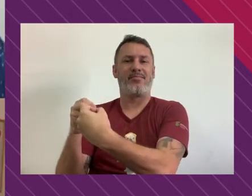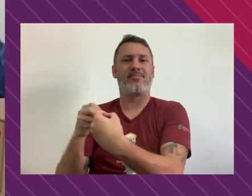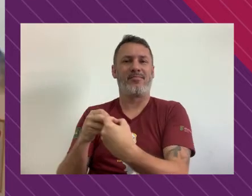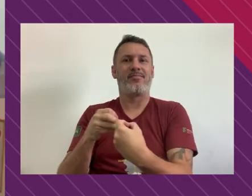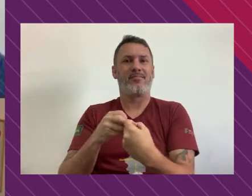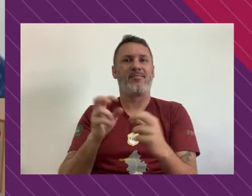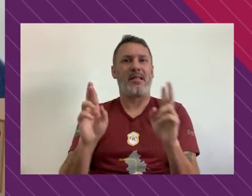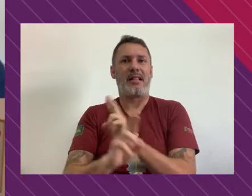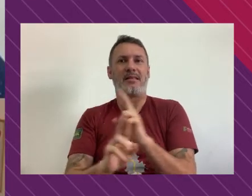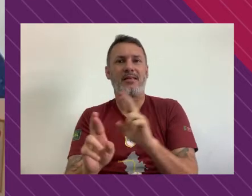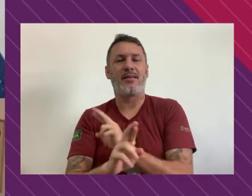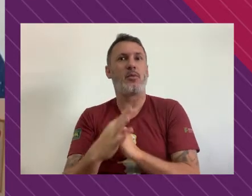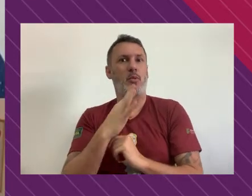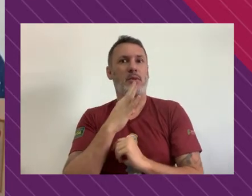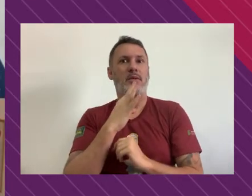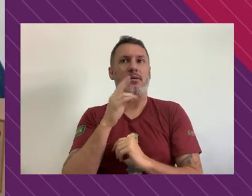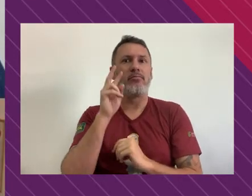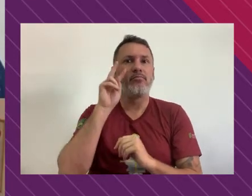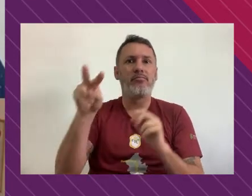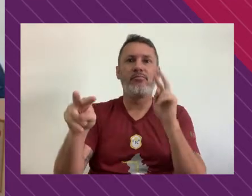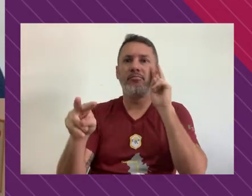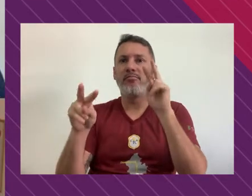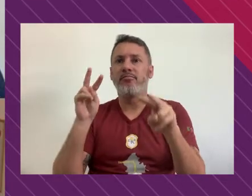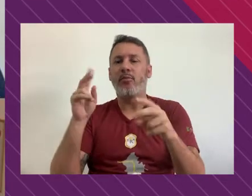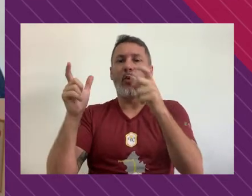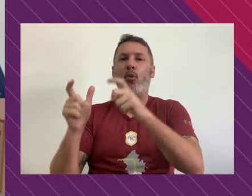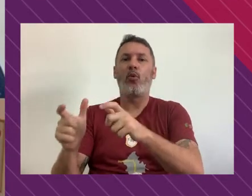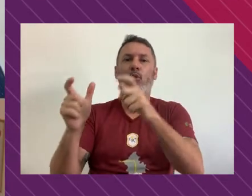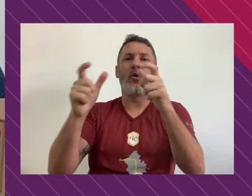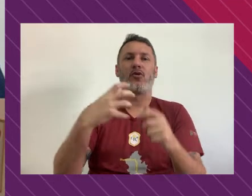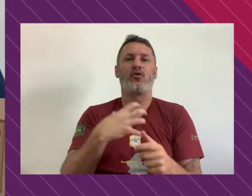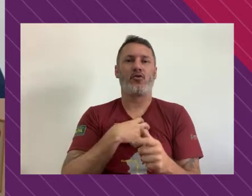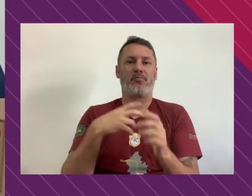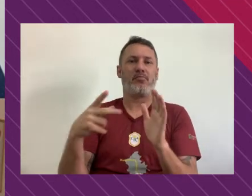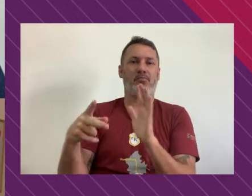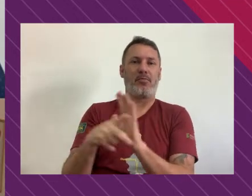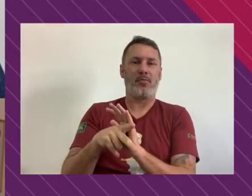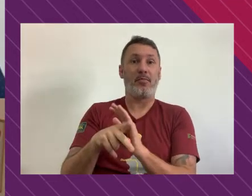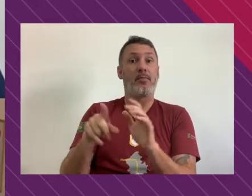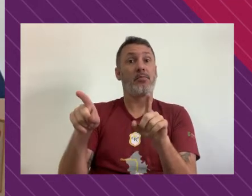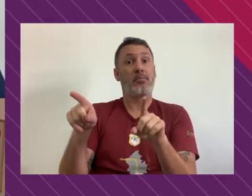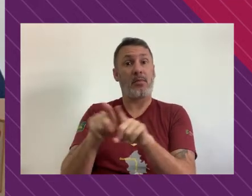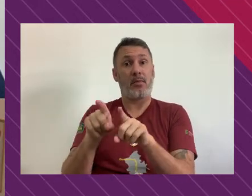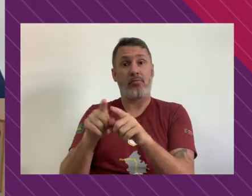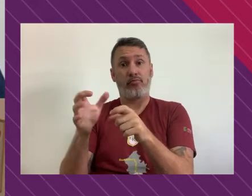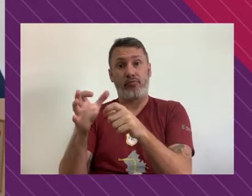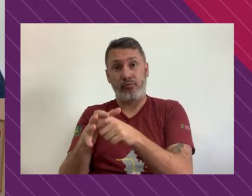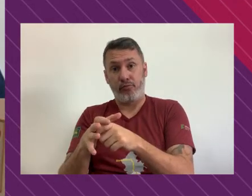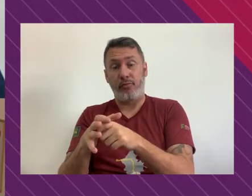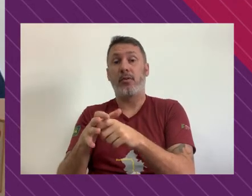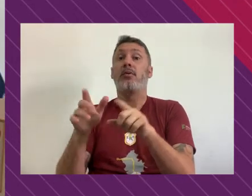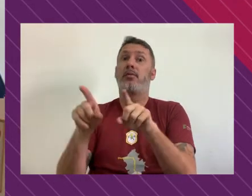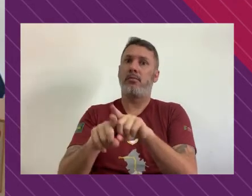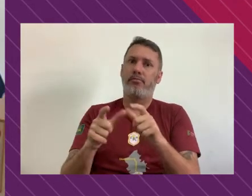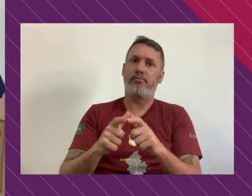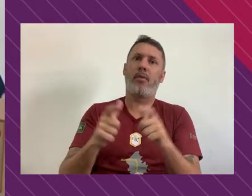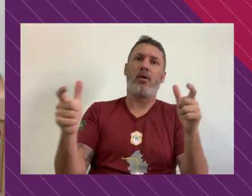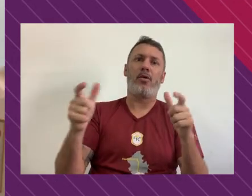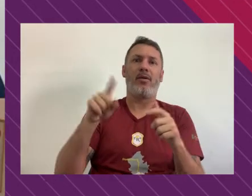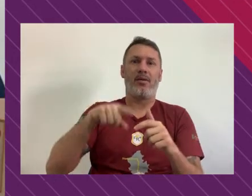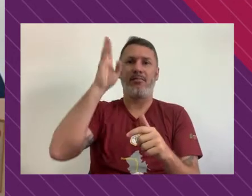com relação a diferentes realidades, e ao mesmo tempo se integrando numa rede nacional. Então, assim,